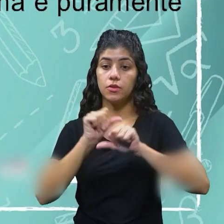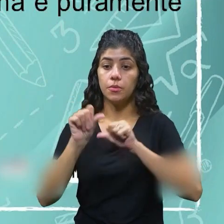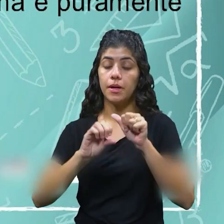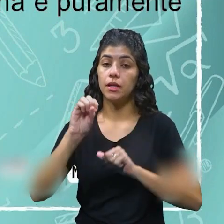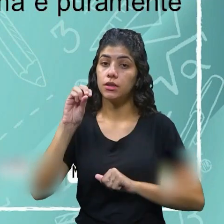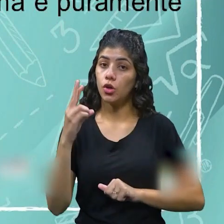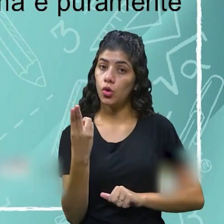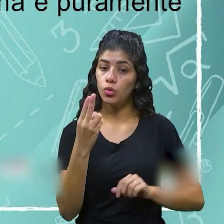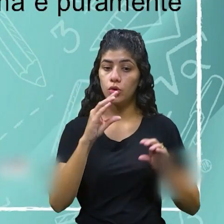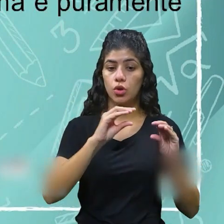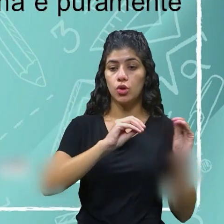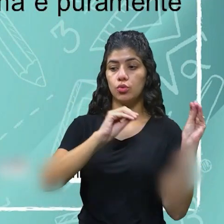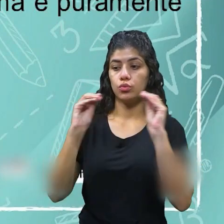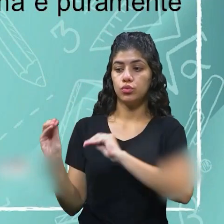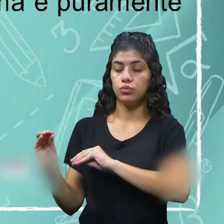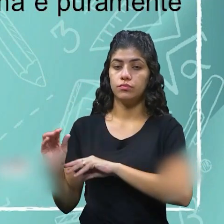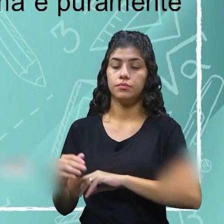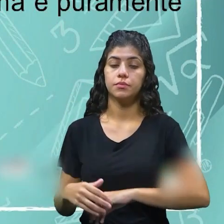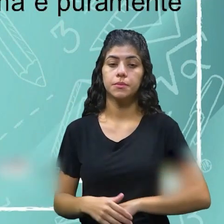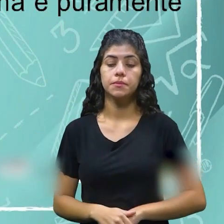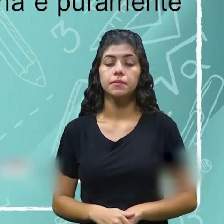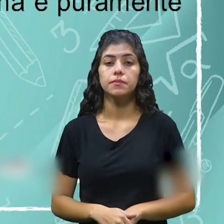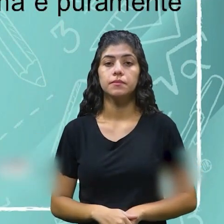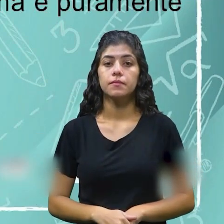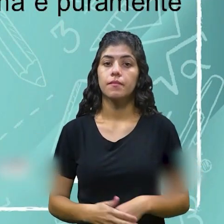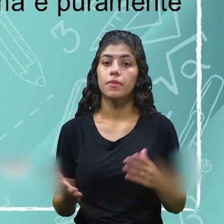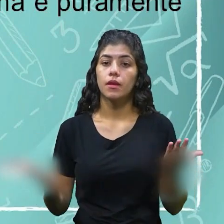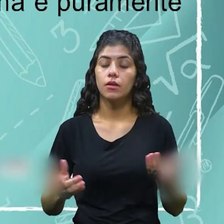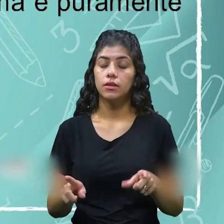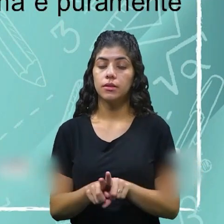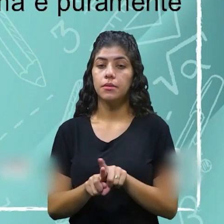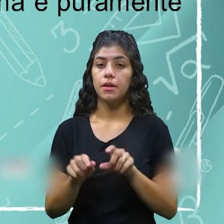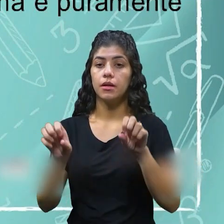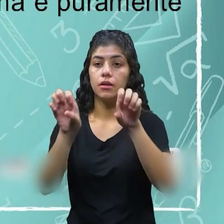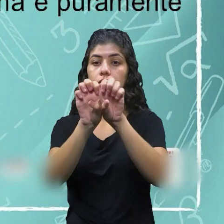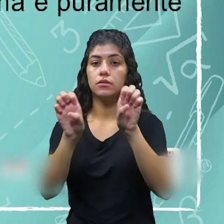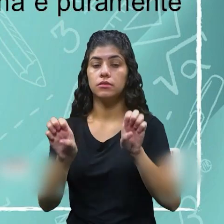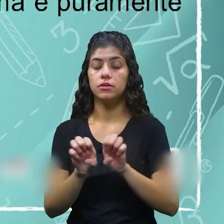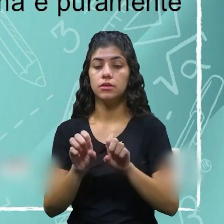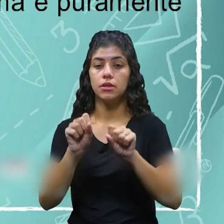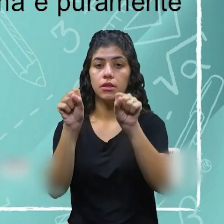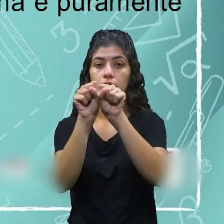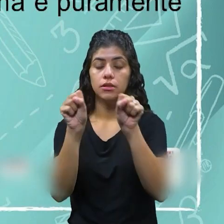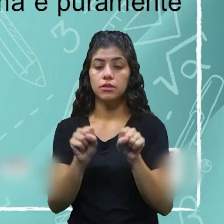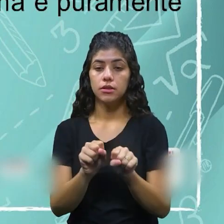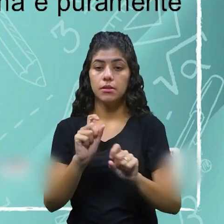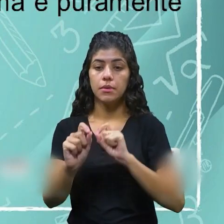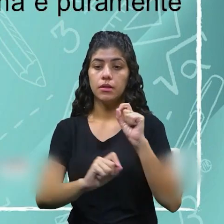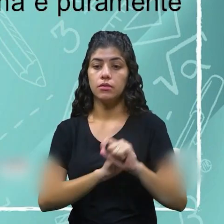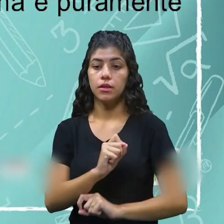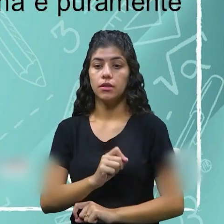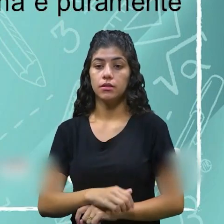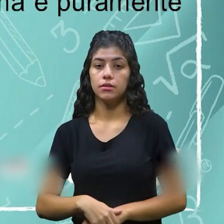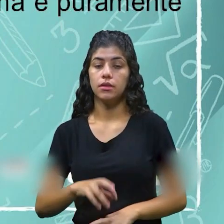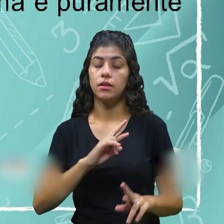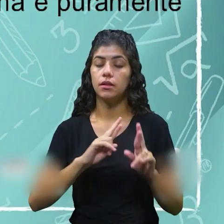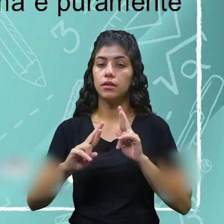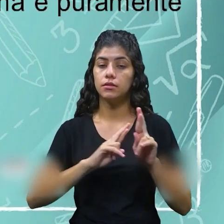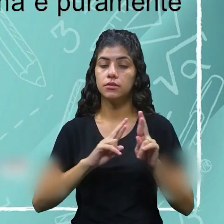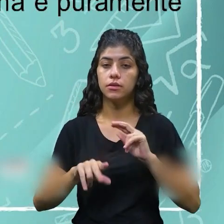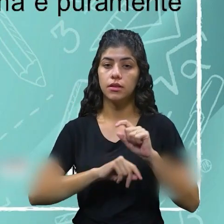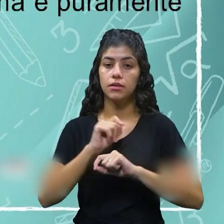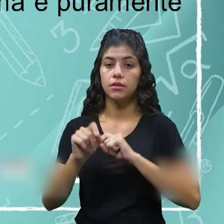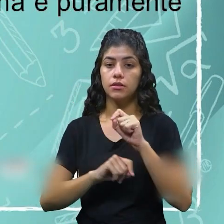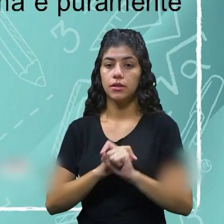transformada ou transferida. Em um determinado sistema mecânico em que formas de energia relacionadas